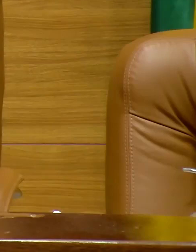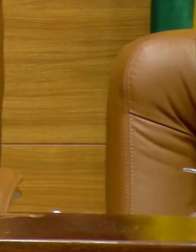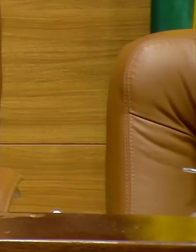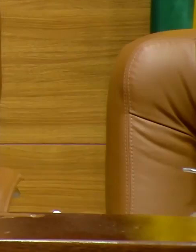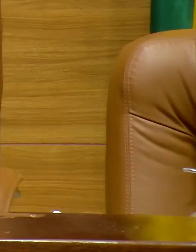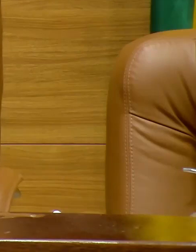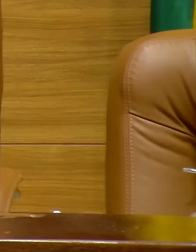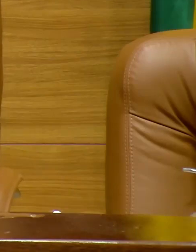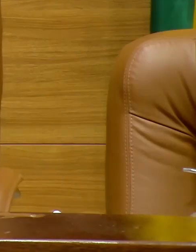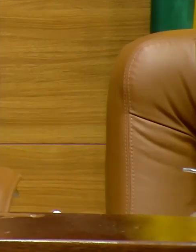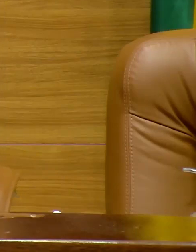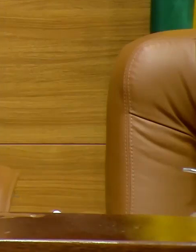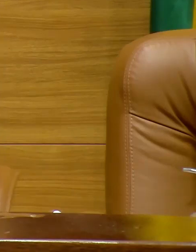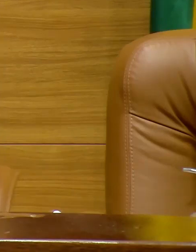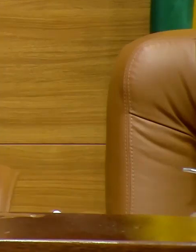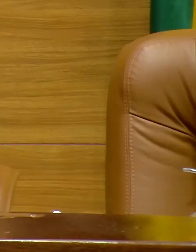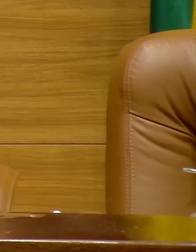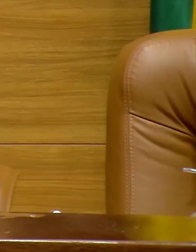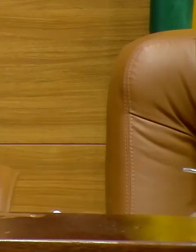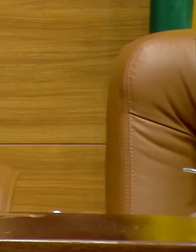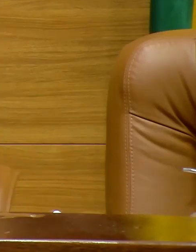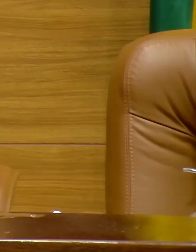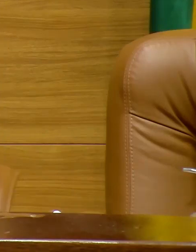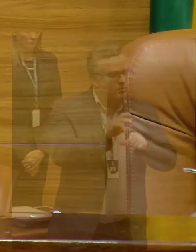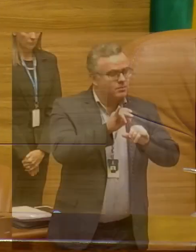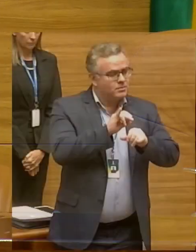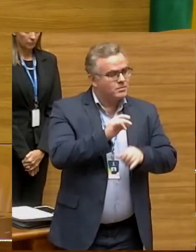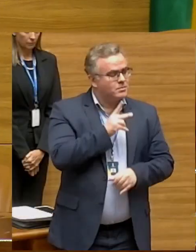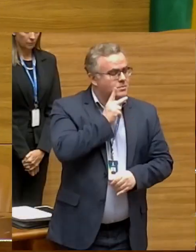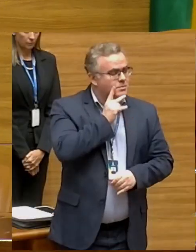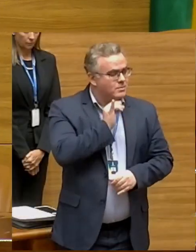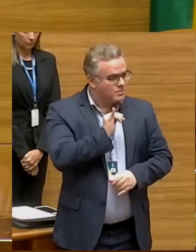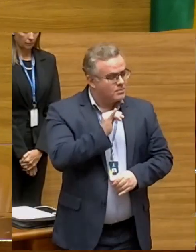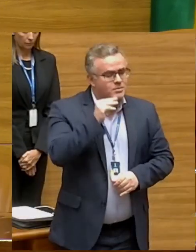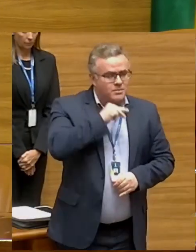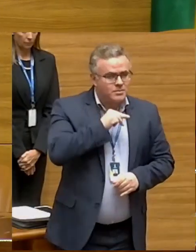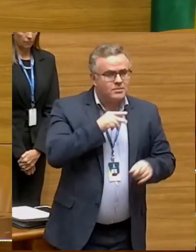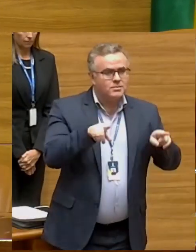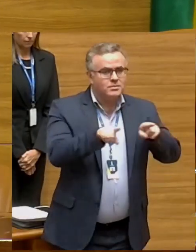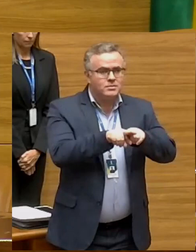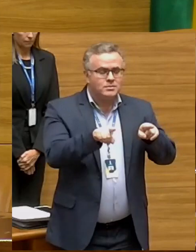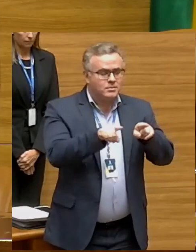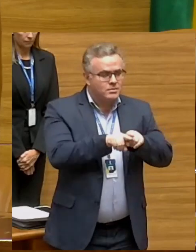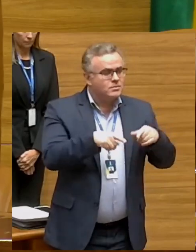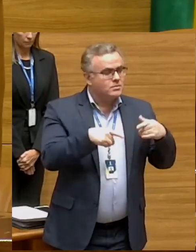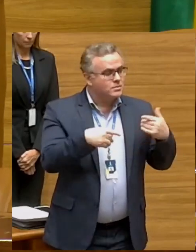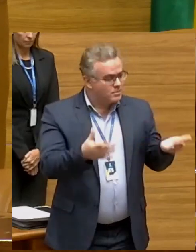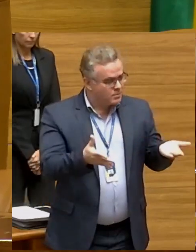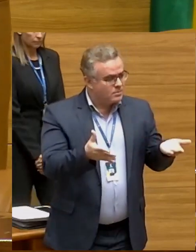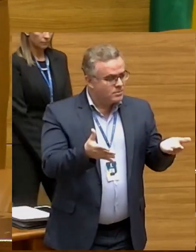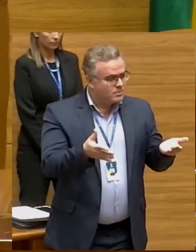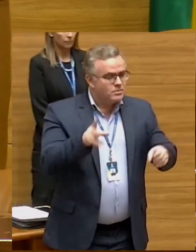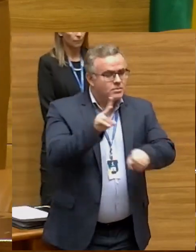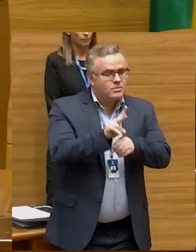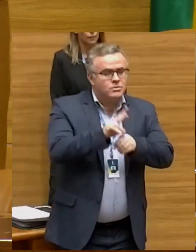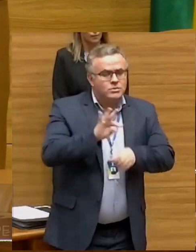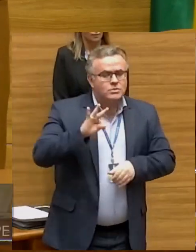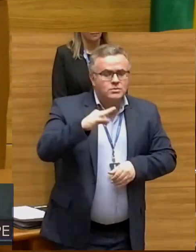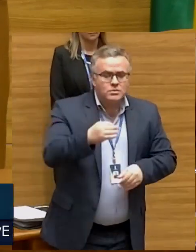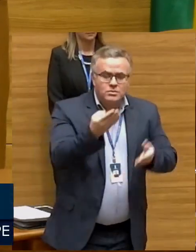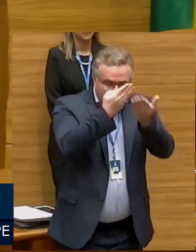sobre a proteção de Deus, que é pai e mãe também, e também a proteção de todos